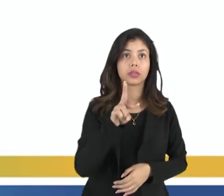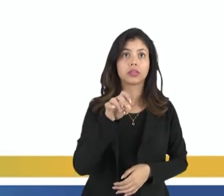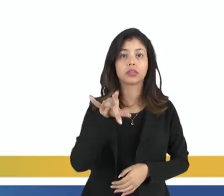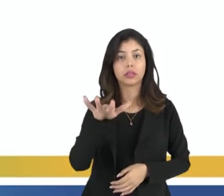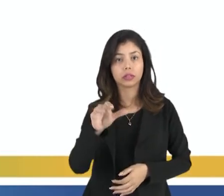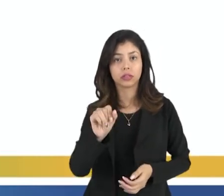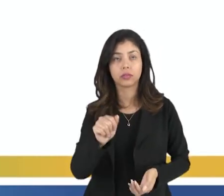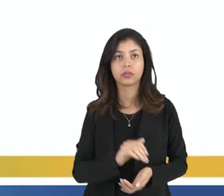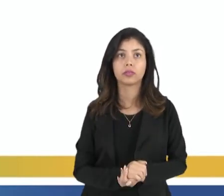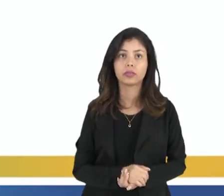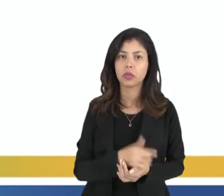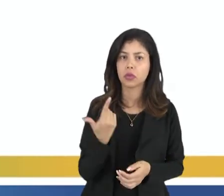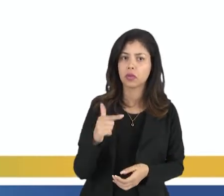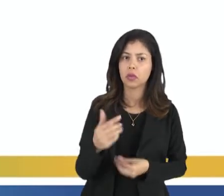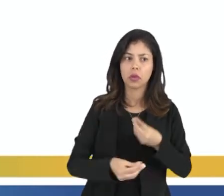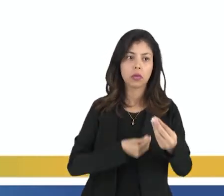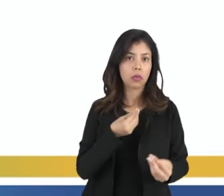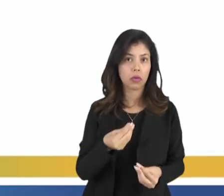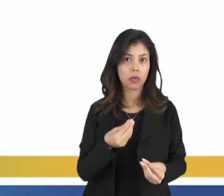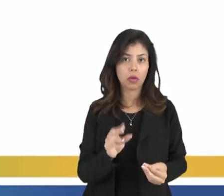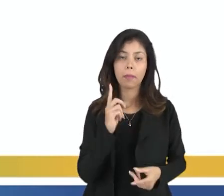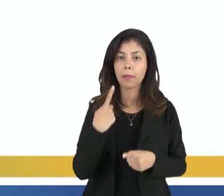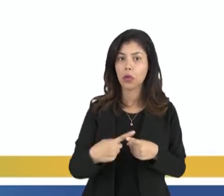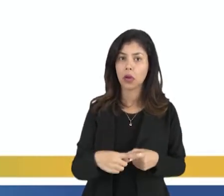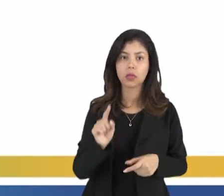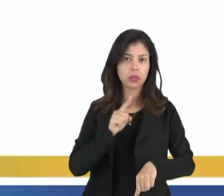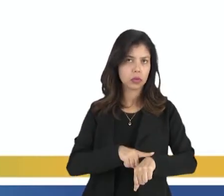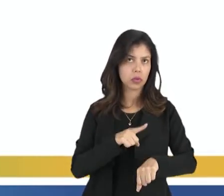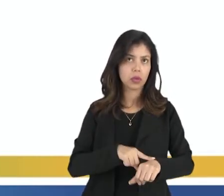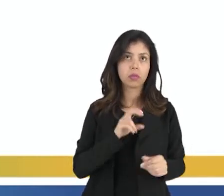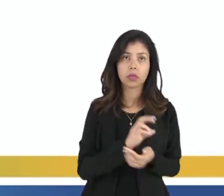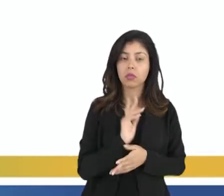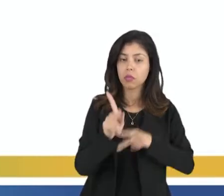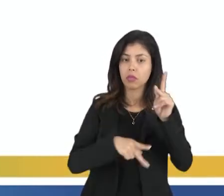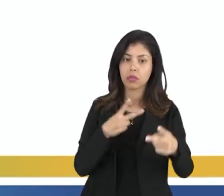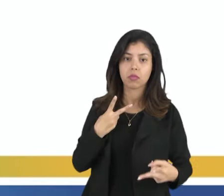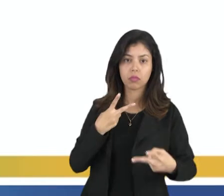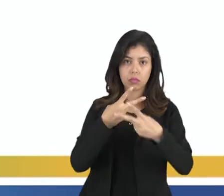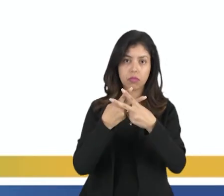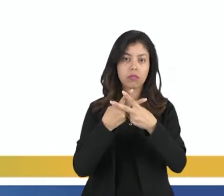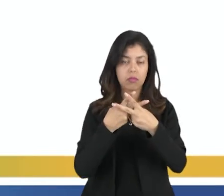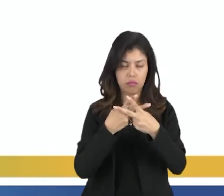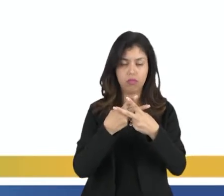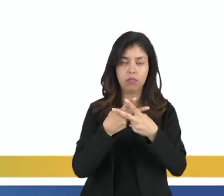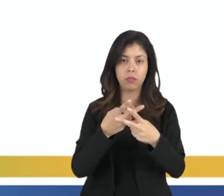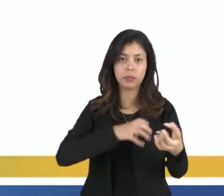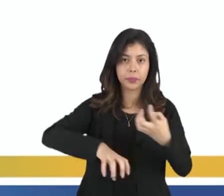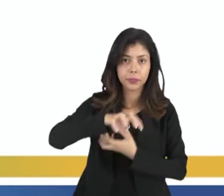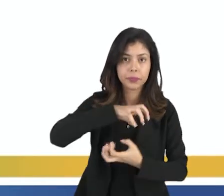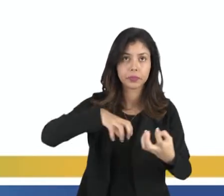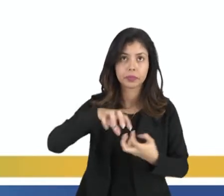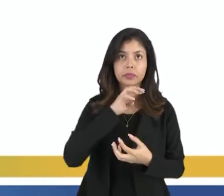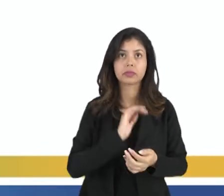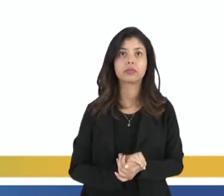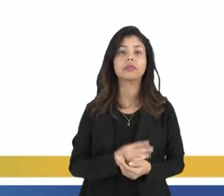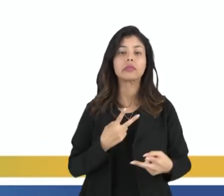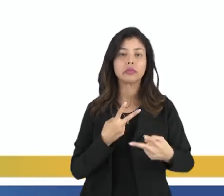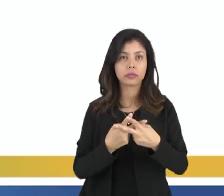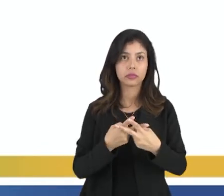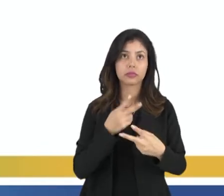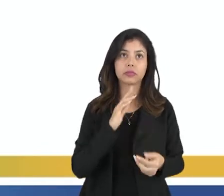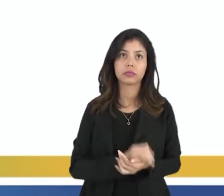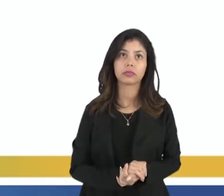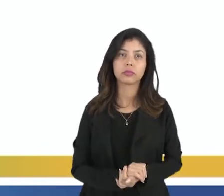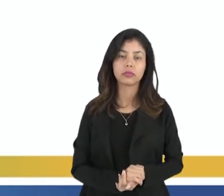isso não vai adiantar, porque depois de um tempo, né, essa população é presa, né, esses revoltosos, né, eles são presos,